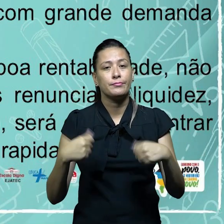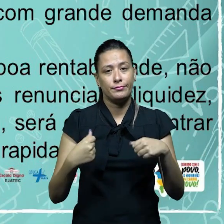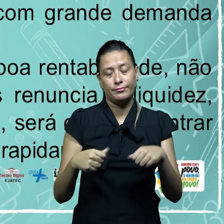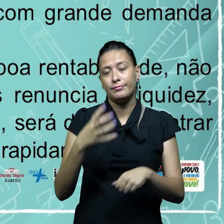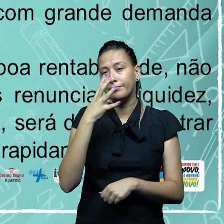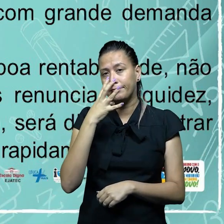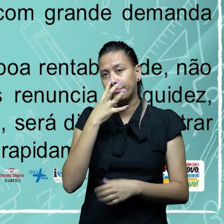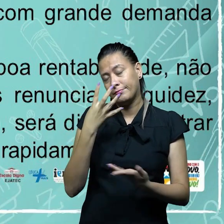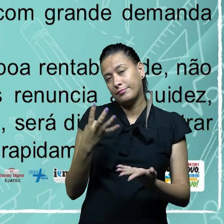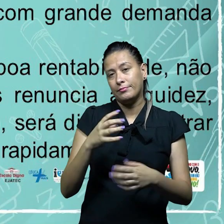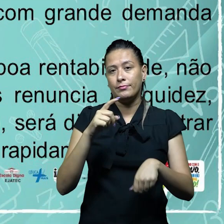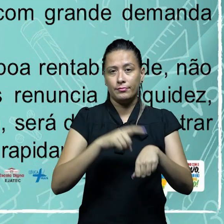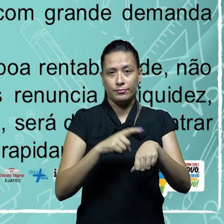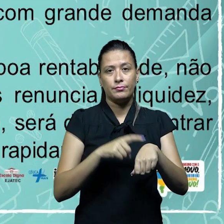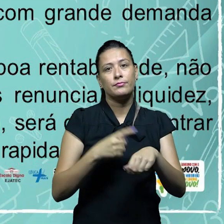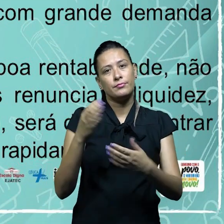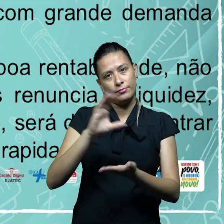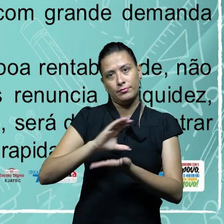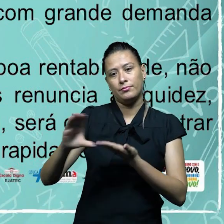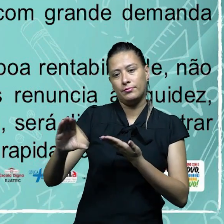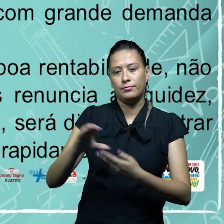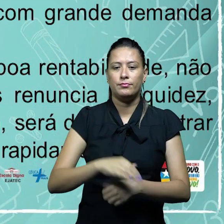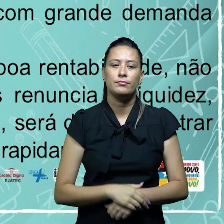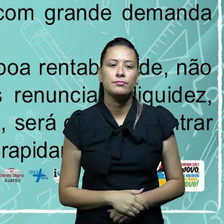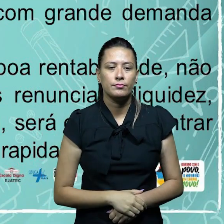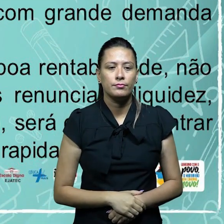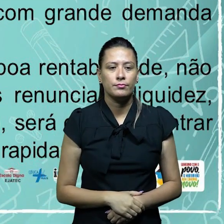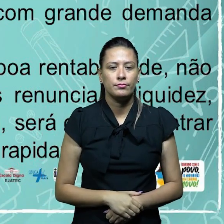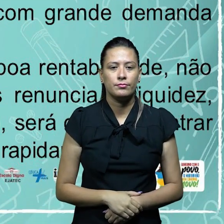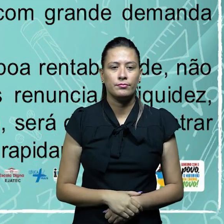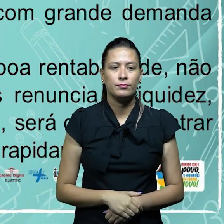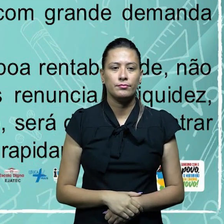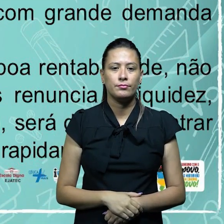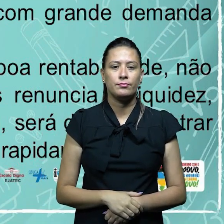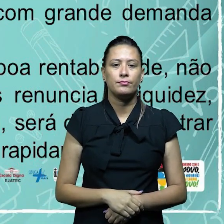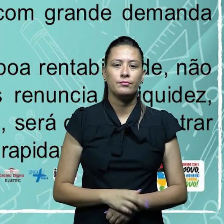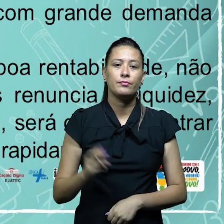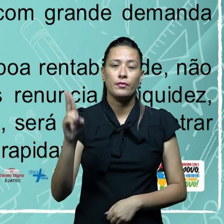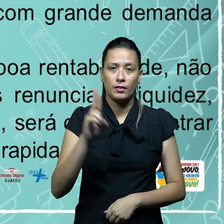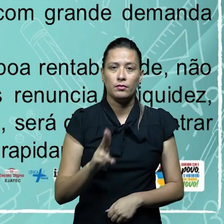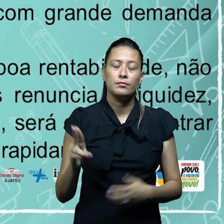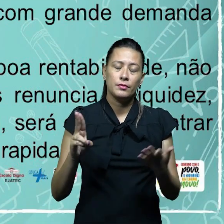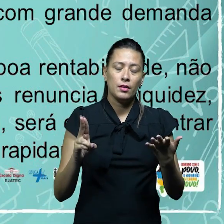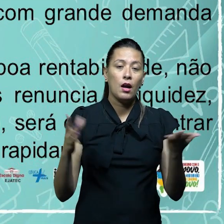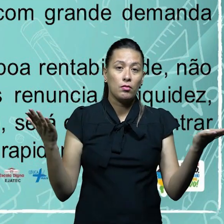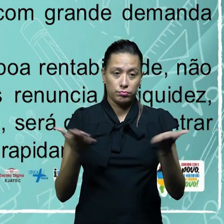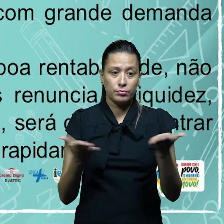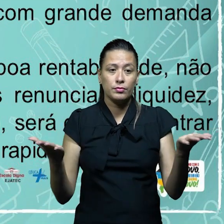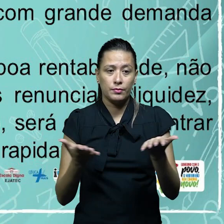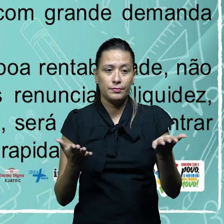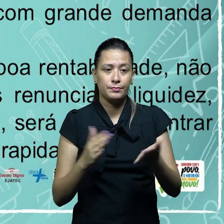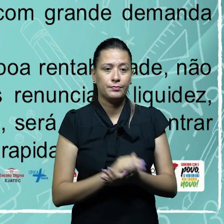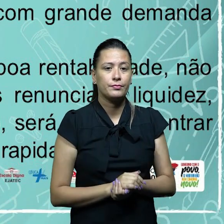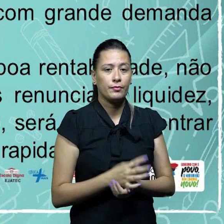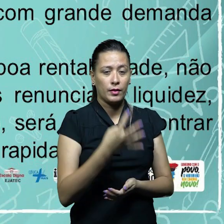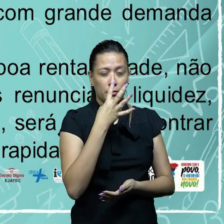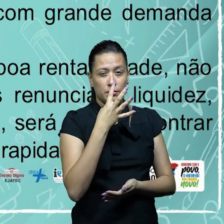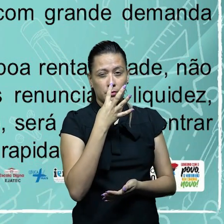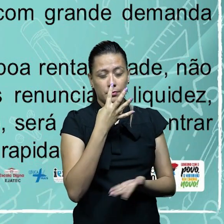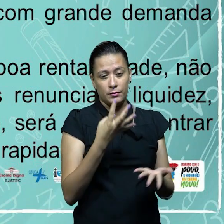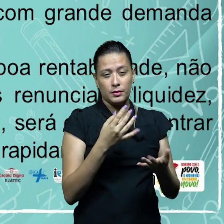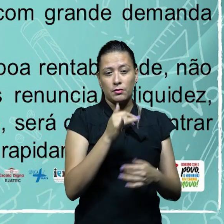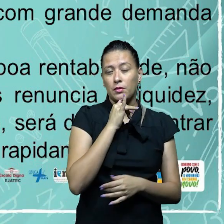funciona um exemplo em relação a isso. Ó. Imagine que você tem 400 mil reais, certo? Em mãos, e deseja investir em um